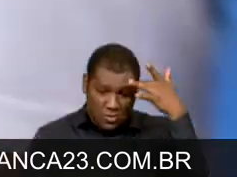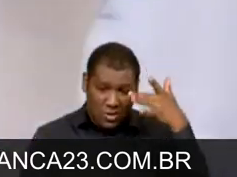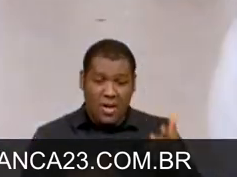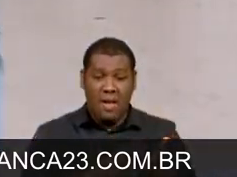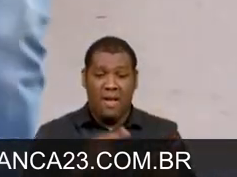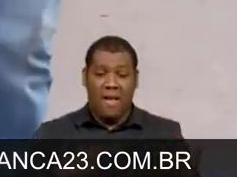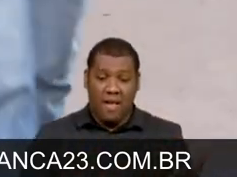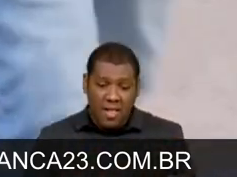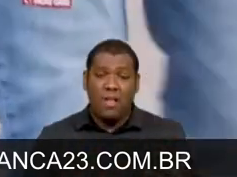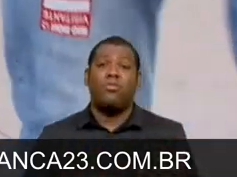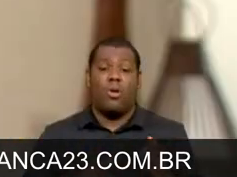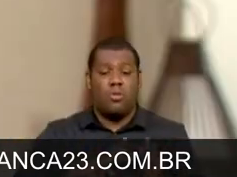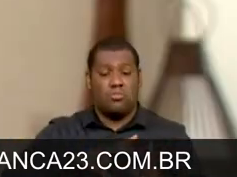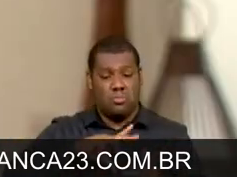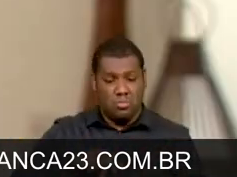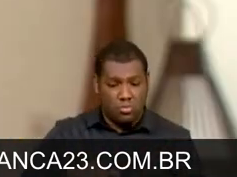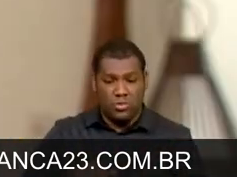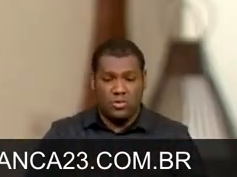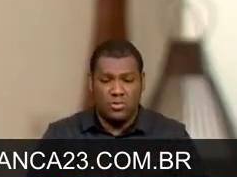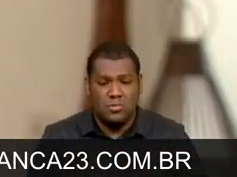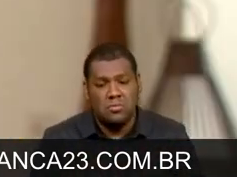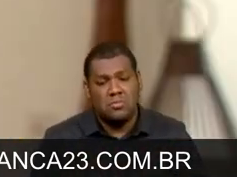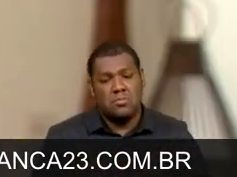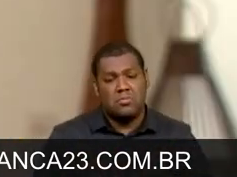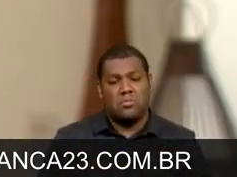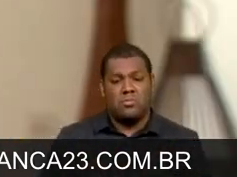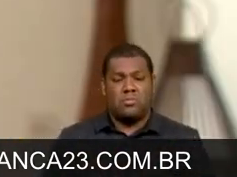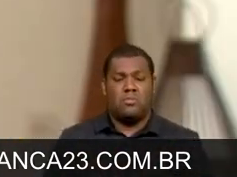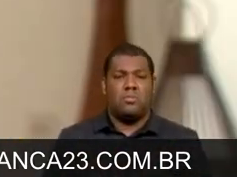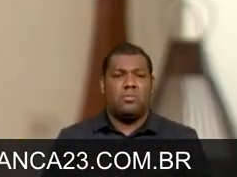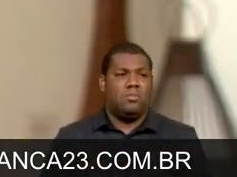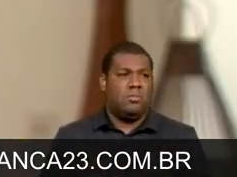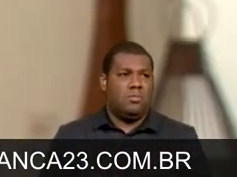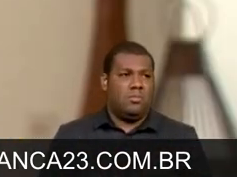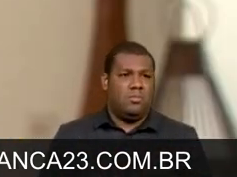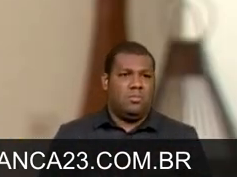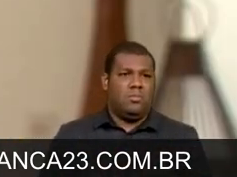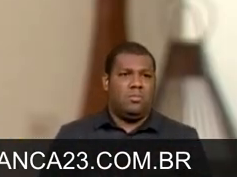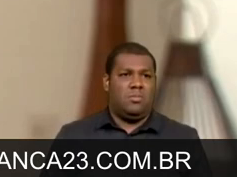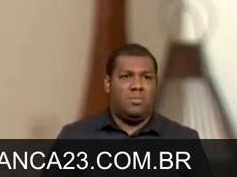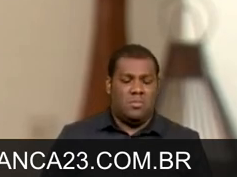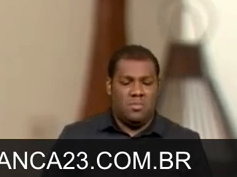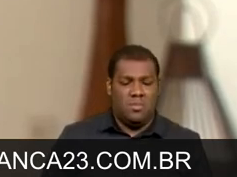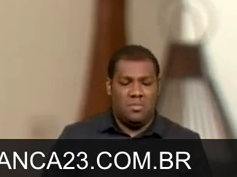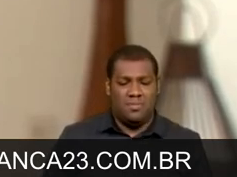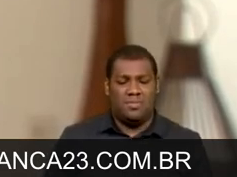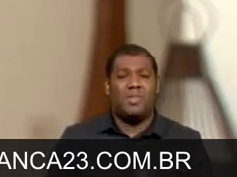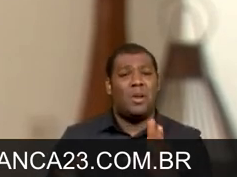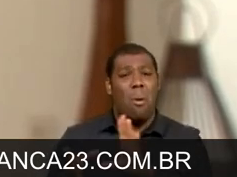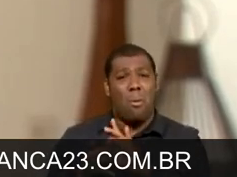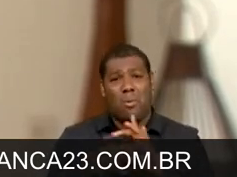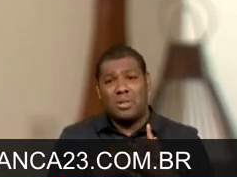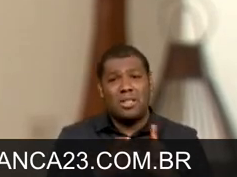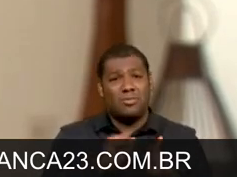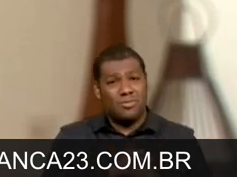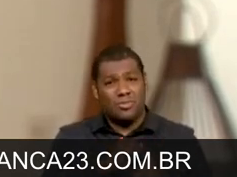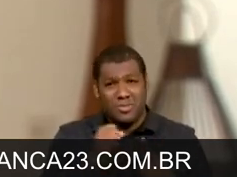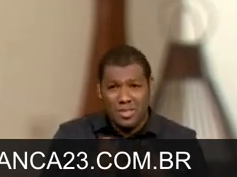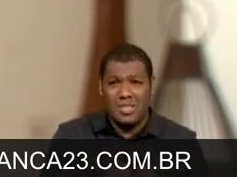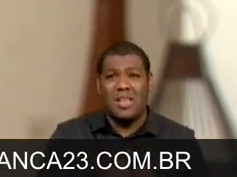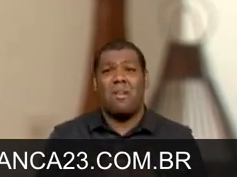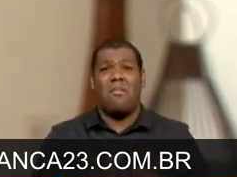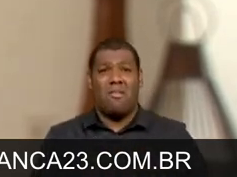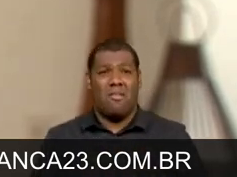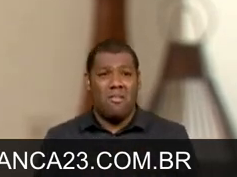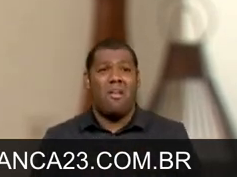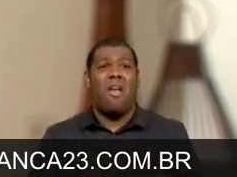Estado Mental no Mundo. Esse distanciamento, essa falta de coesão social, essa migração de classe